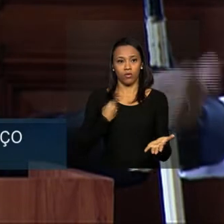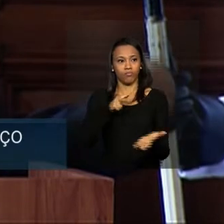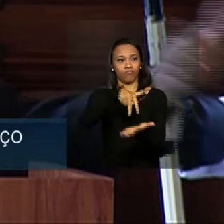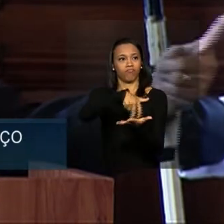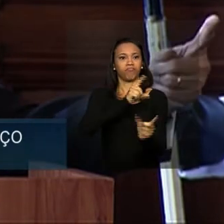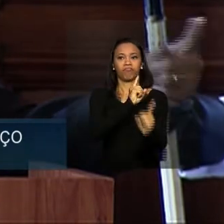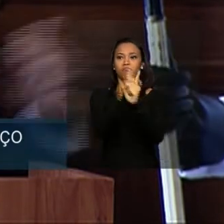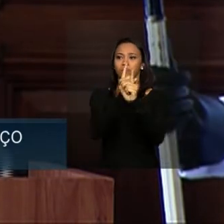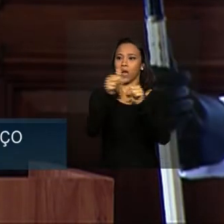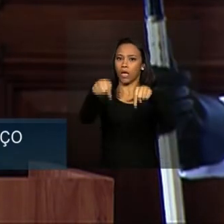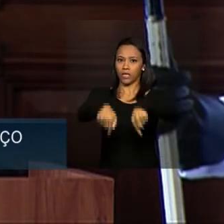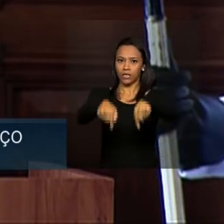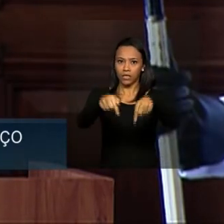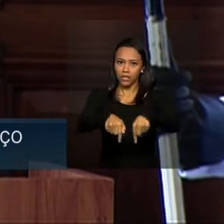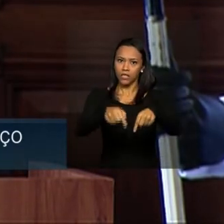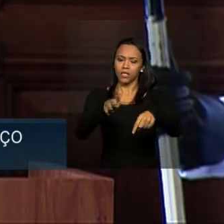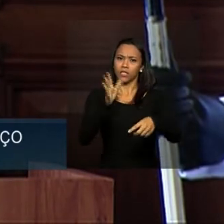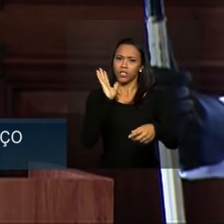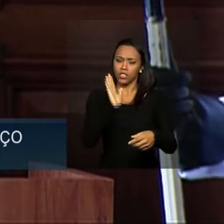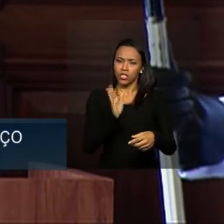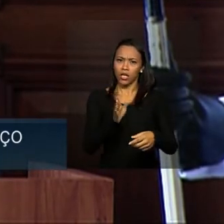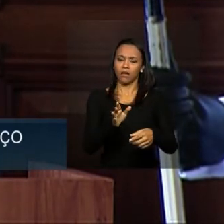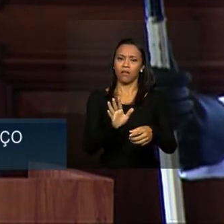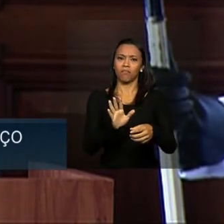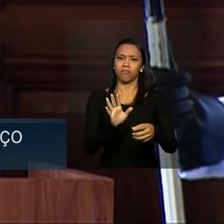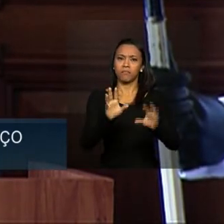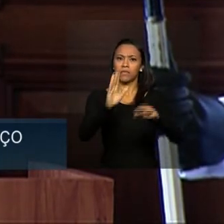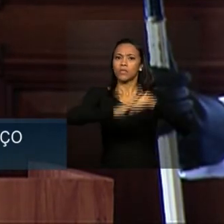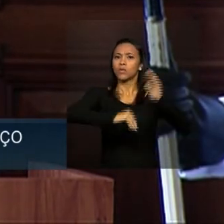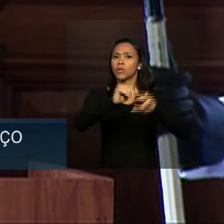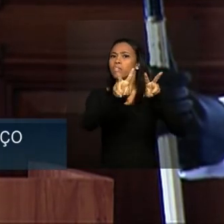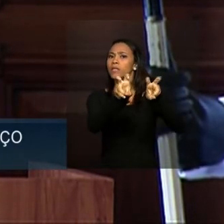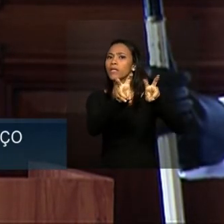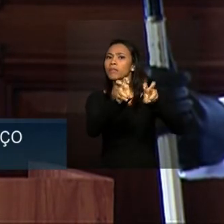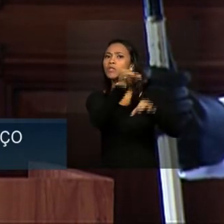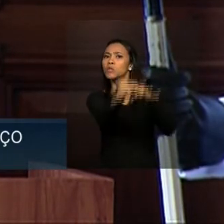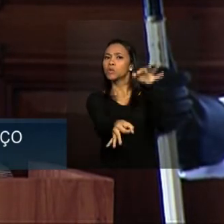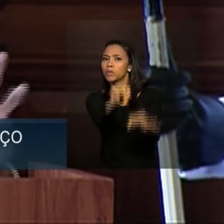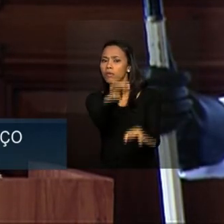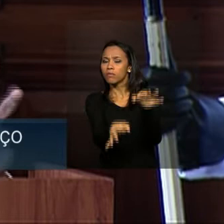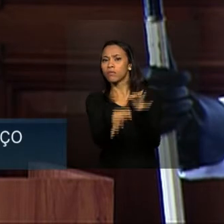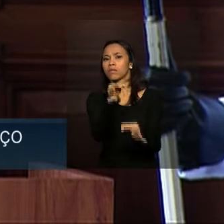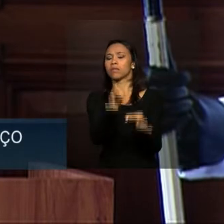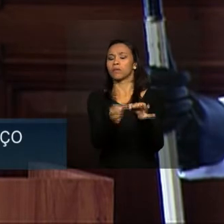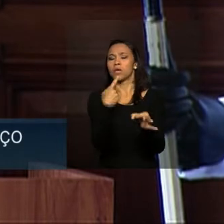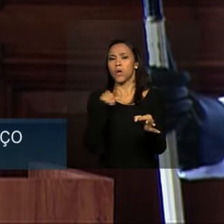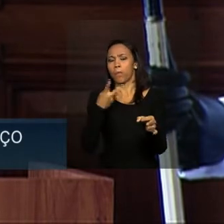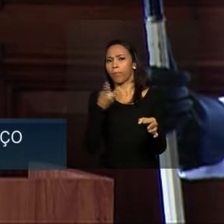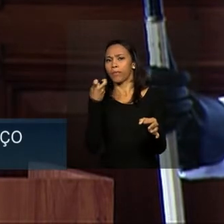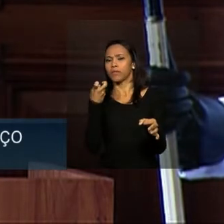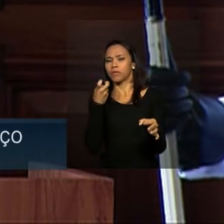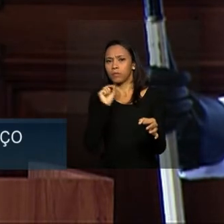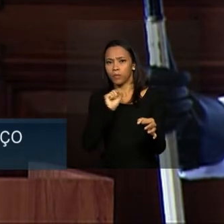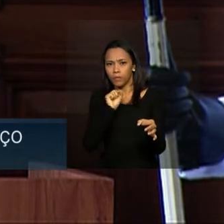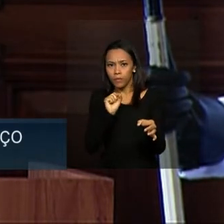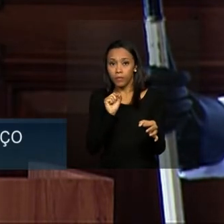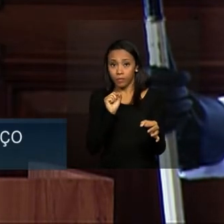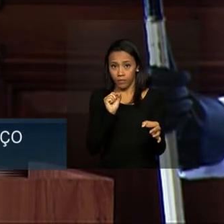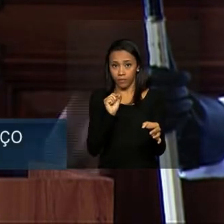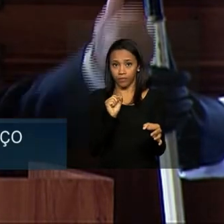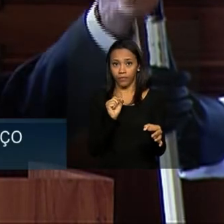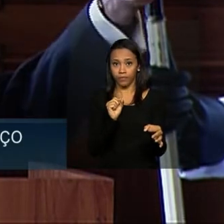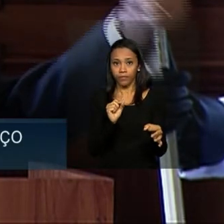vejo o que foi feito em matéria de julgamentos nos últimos tempos, eu vejo interessante que entrosamento